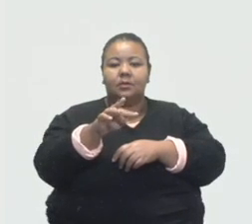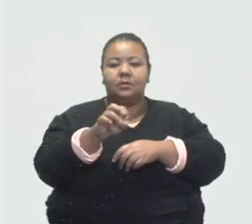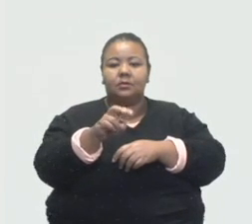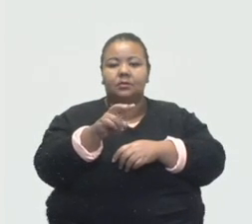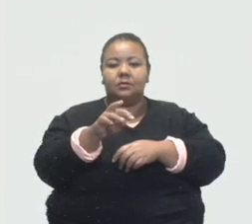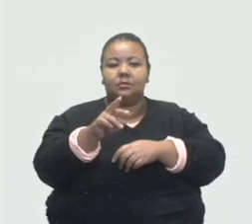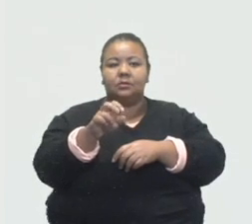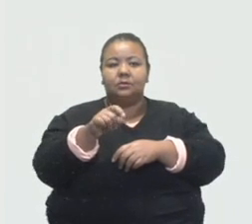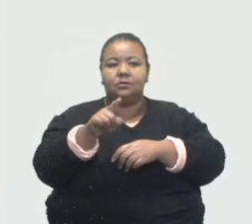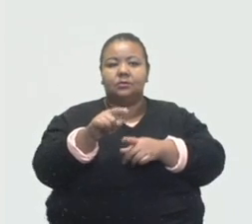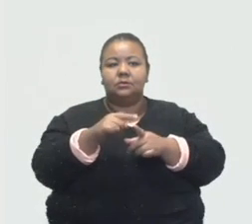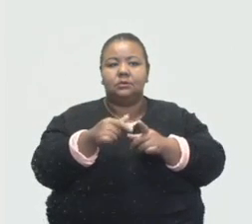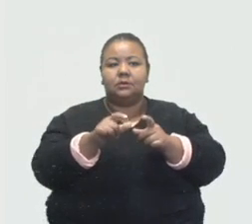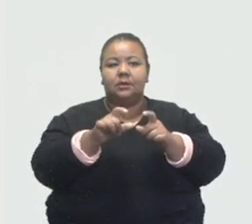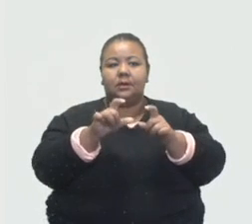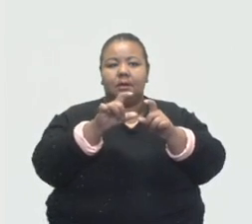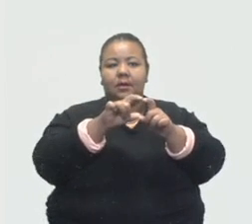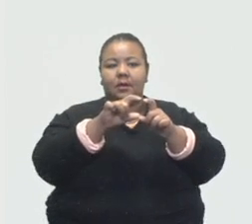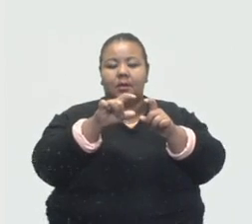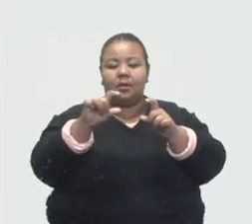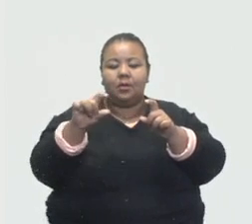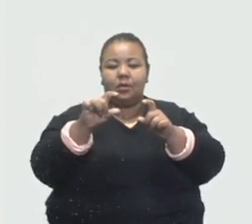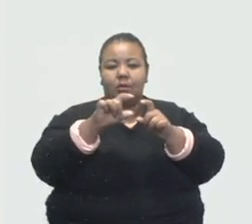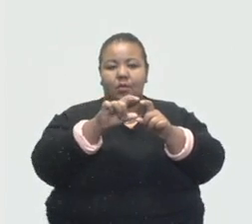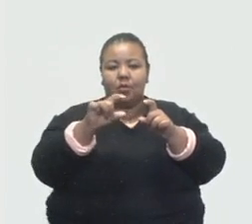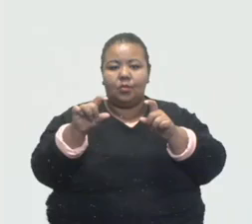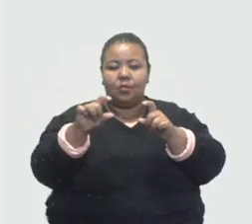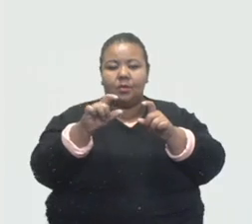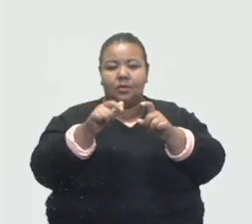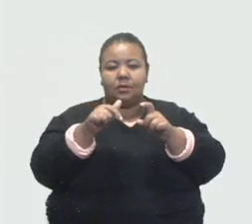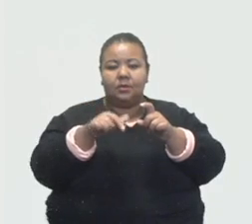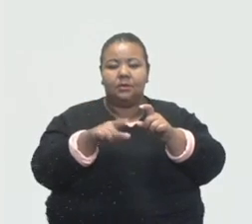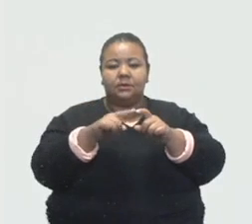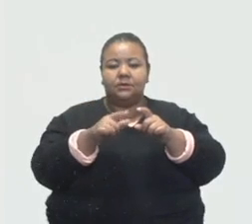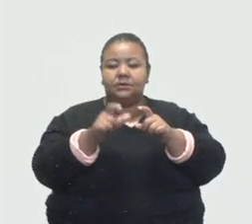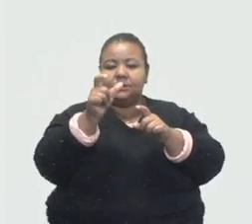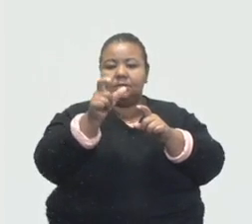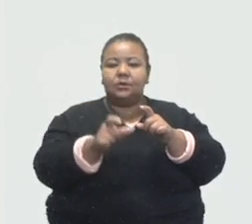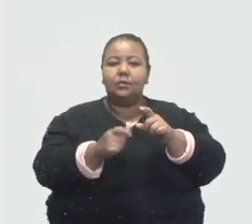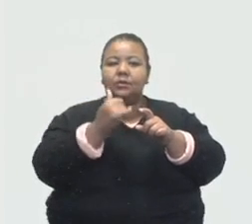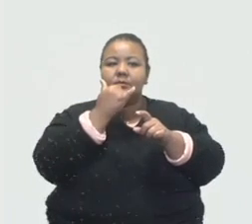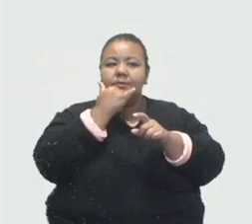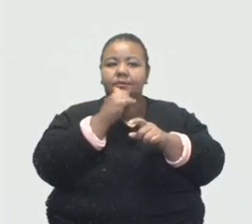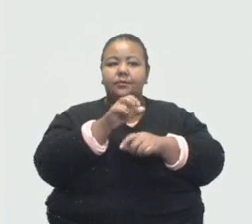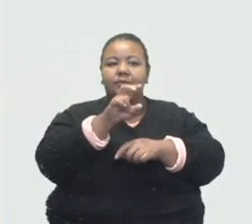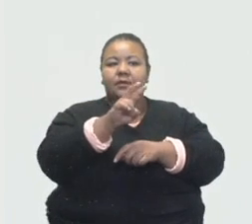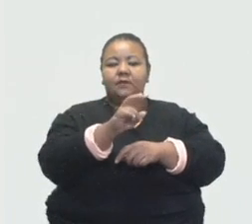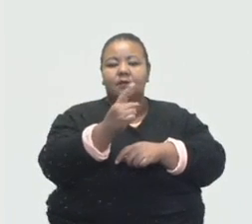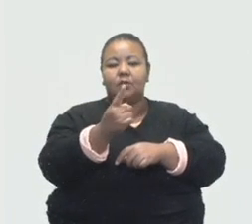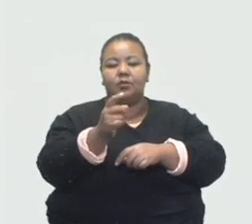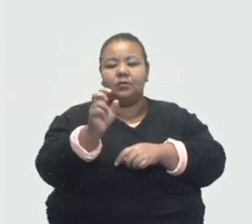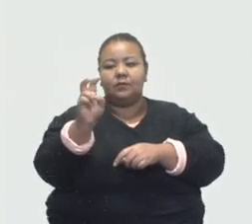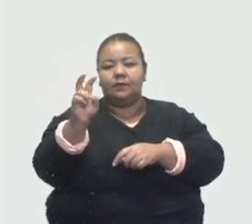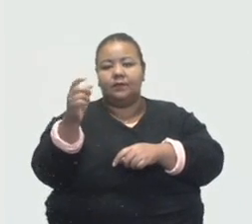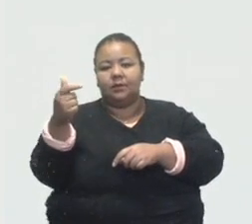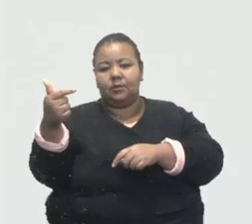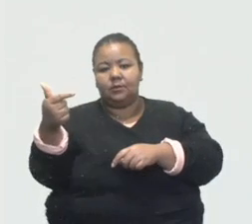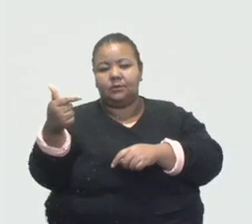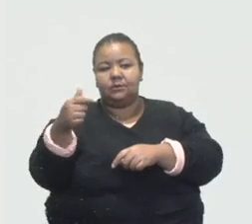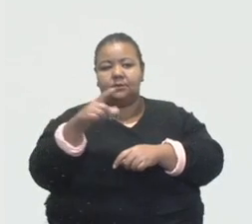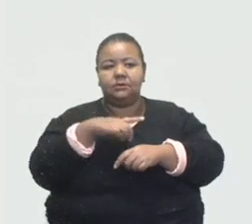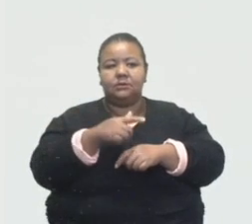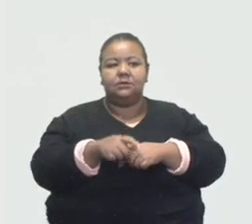e vai ser a coluna. Então, aqui nós temos V1 e V2. Veja que nós temos